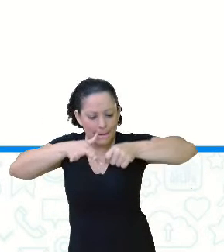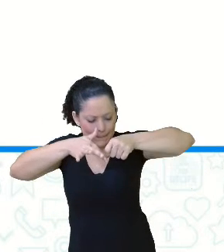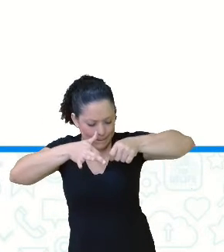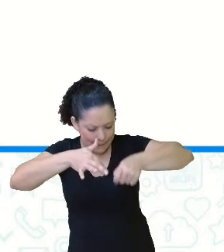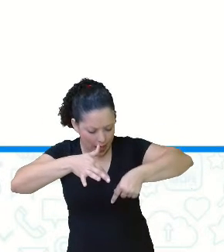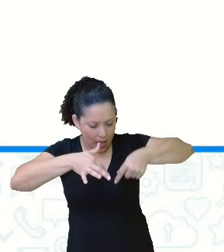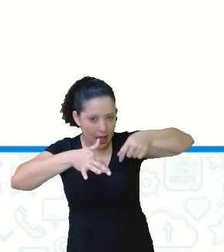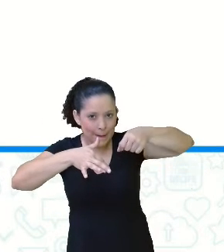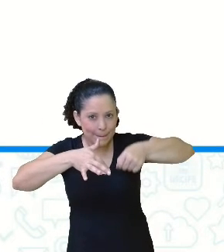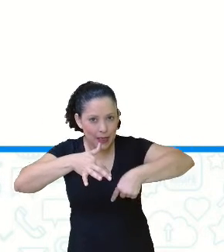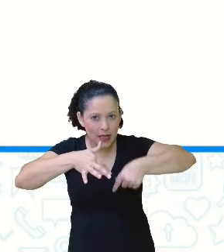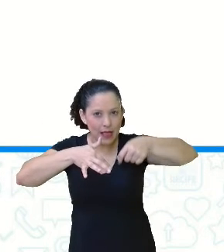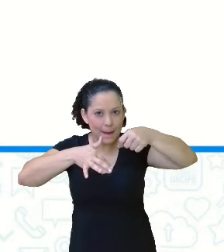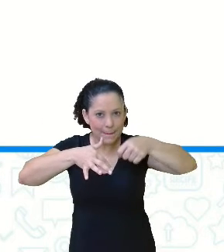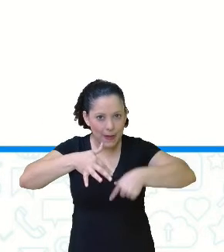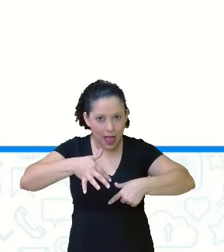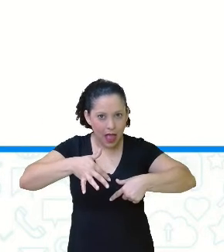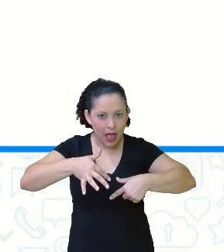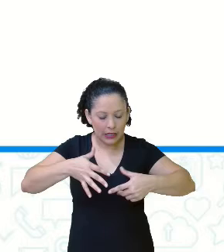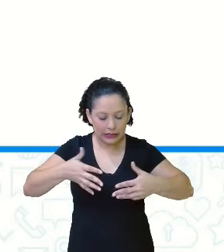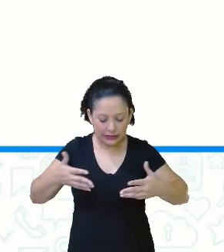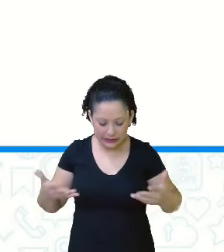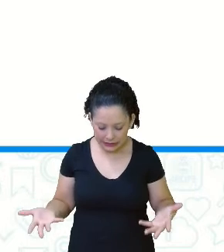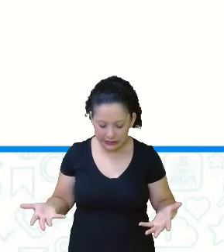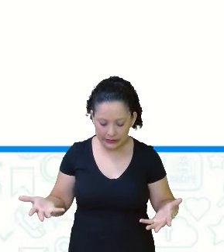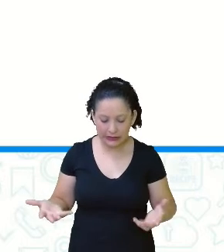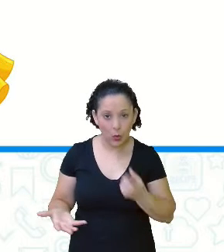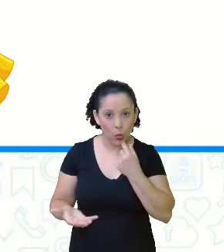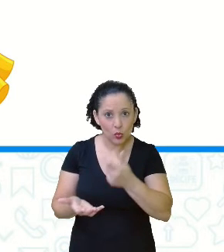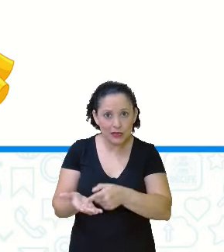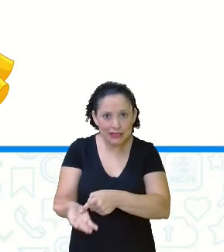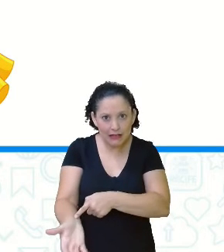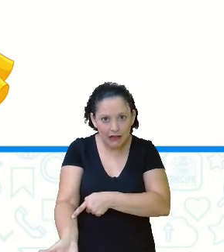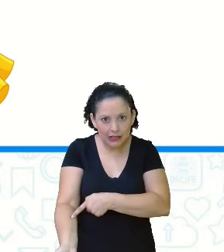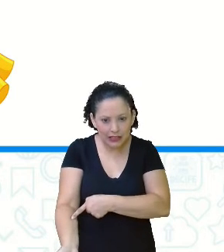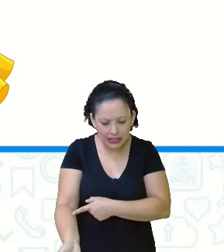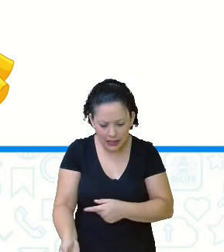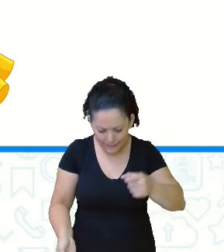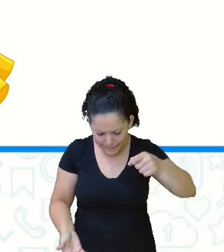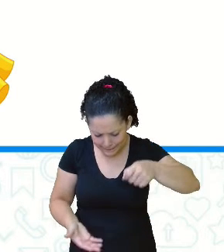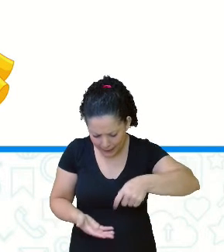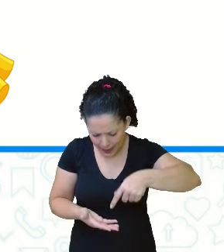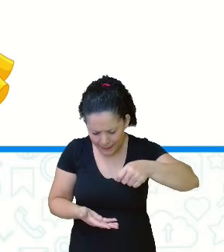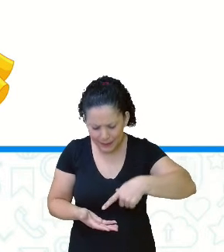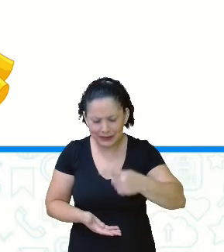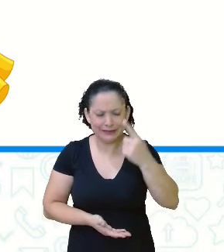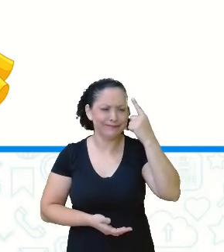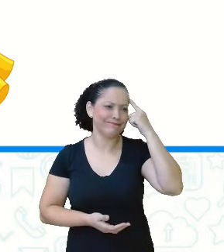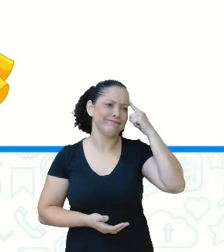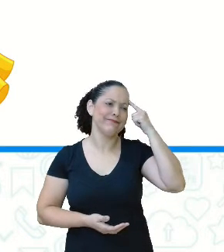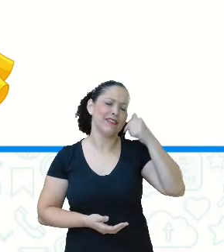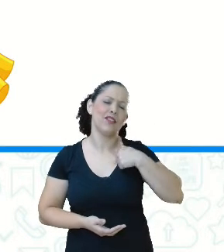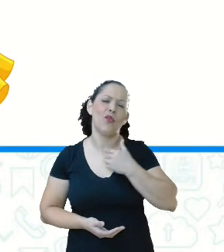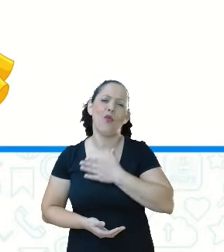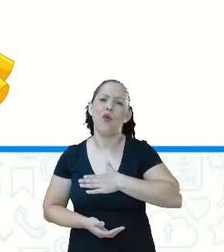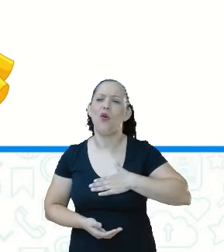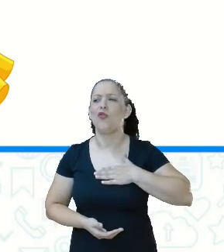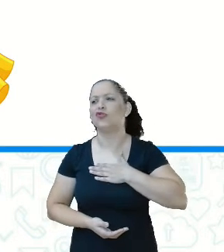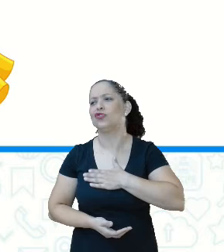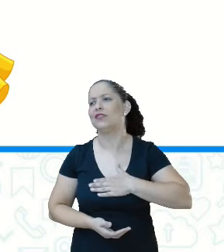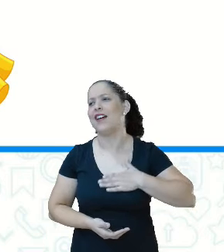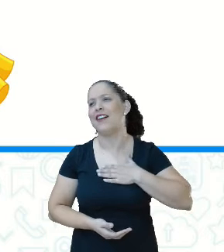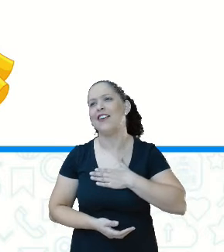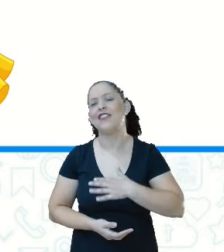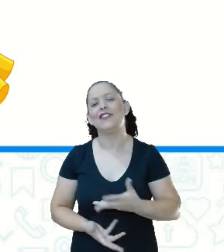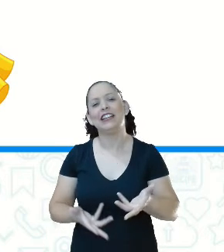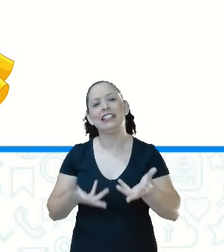na camisola que estava a costurar. Foi então que ela pensou. Gostava tanto de ter uma menina com a pele